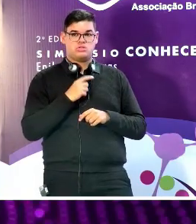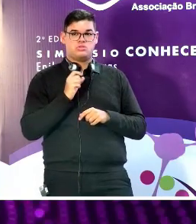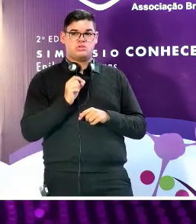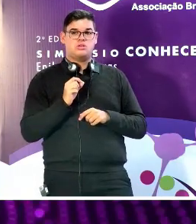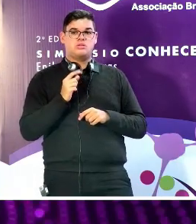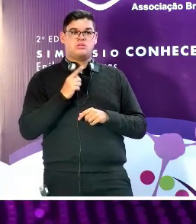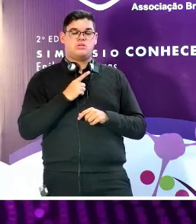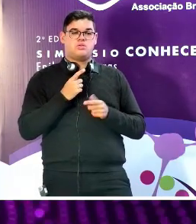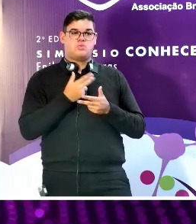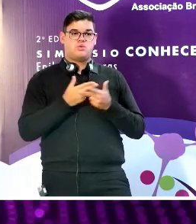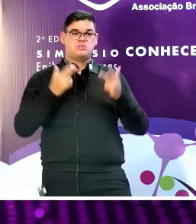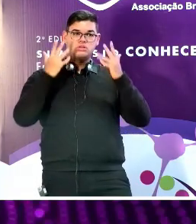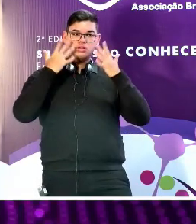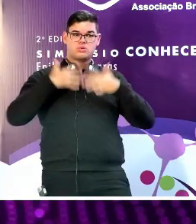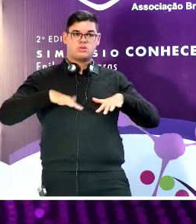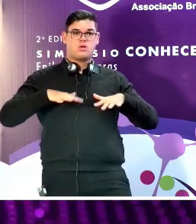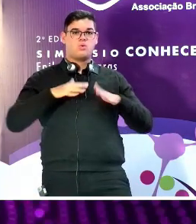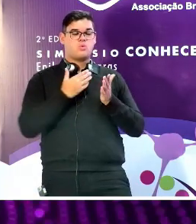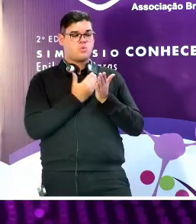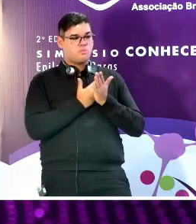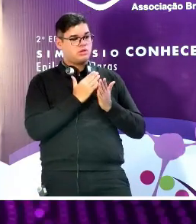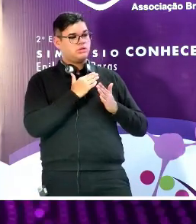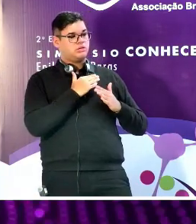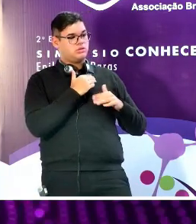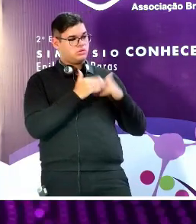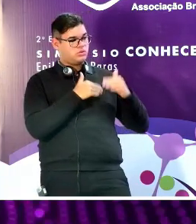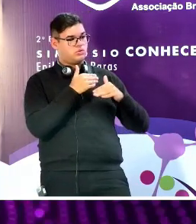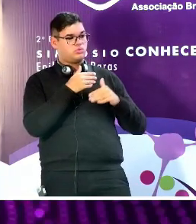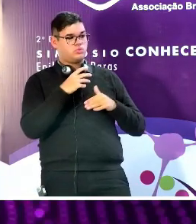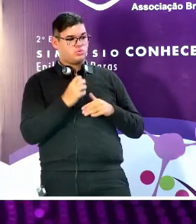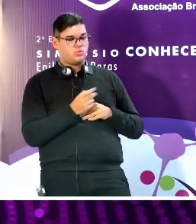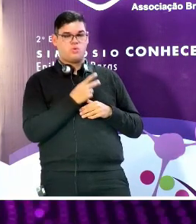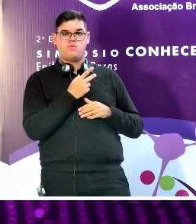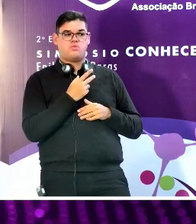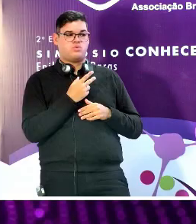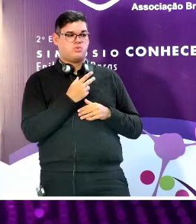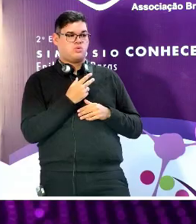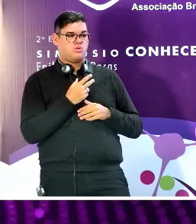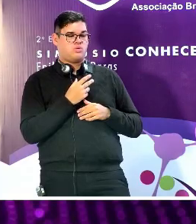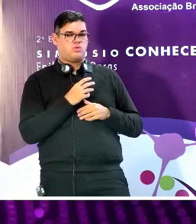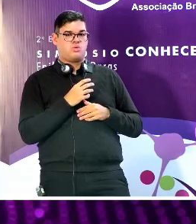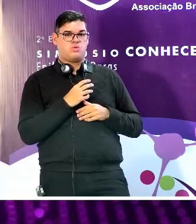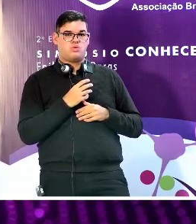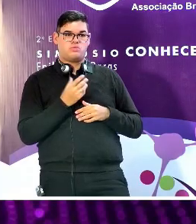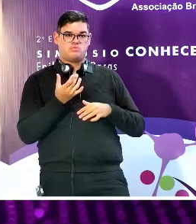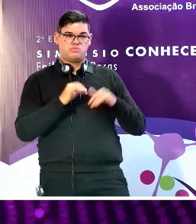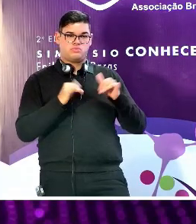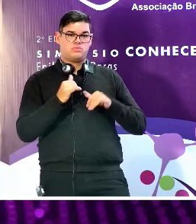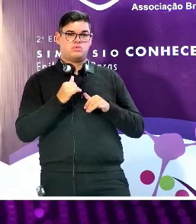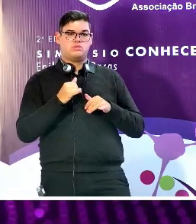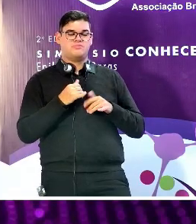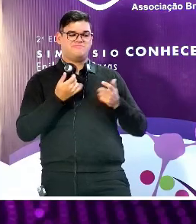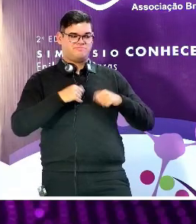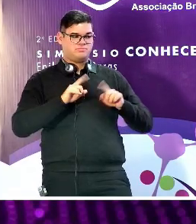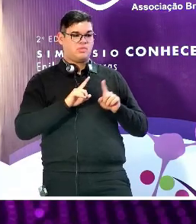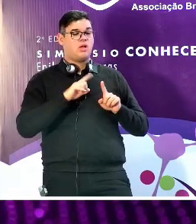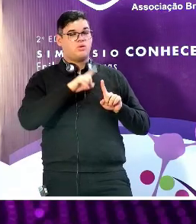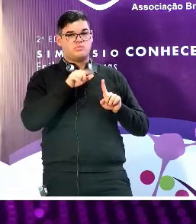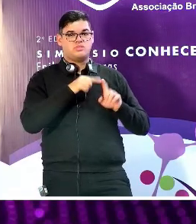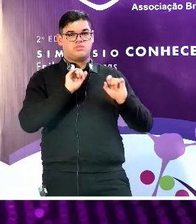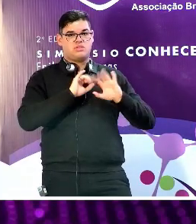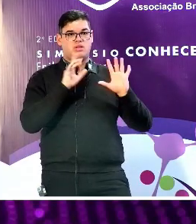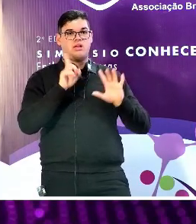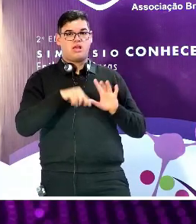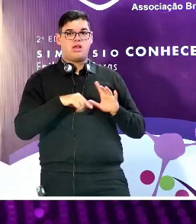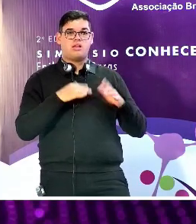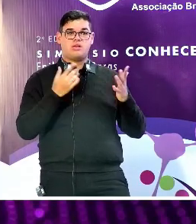natural, desenhar um novo composto com uma atividade maior e sem efeitos adversos. Então, esse é o objetivo. A gente só